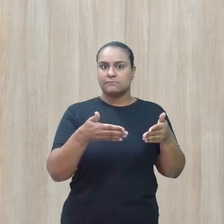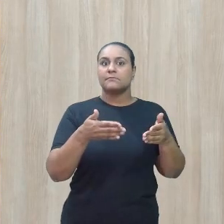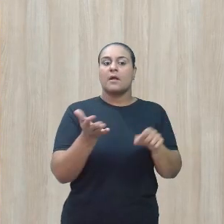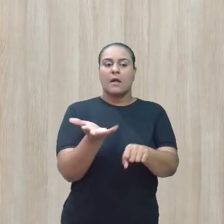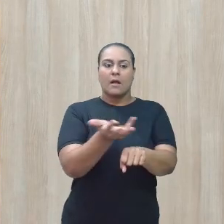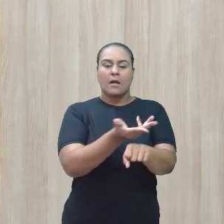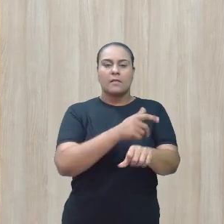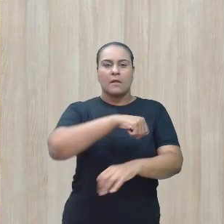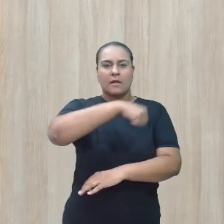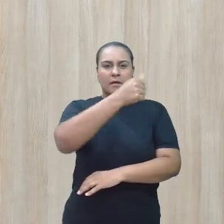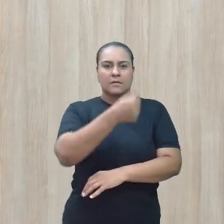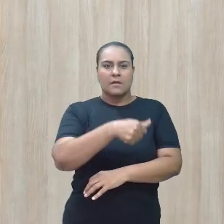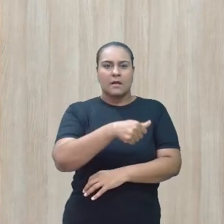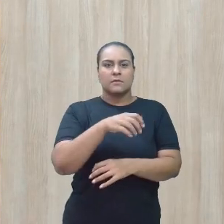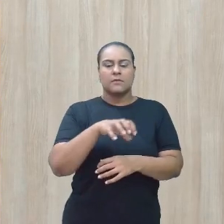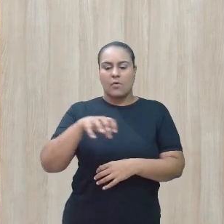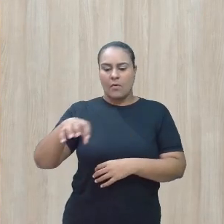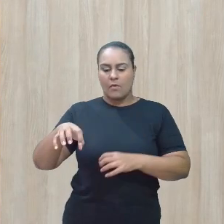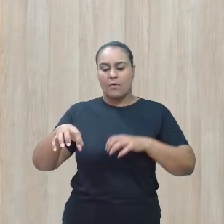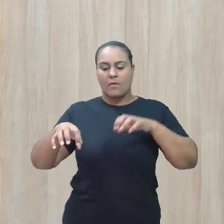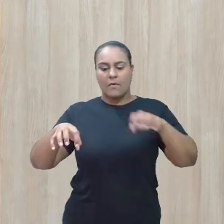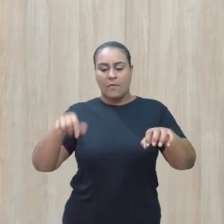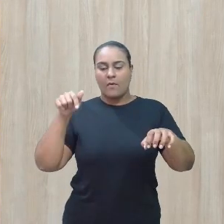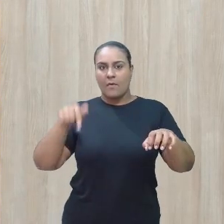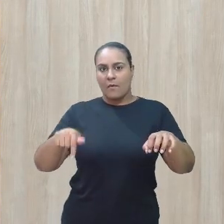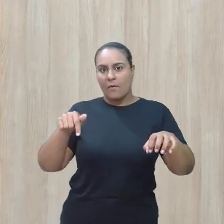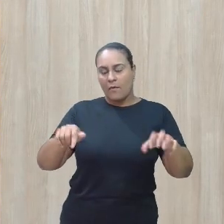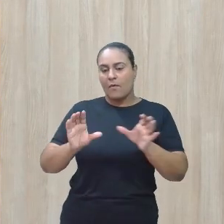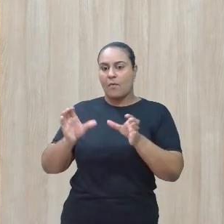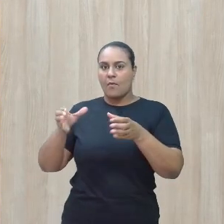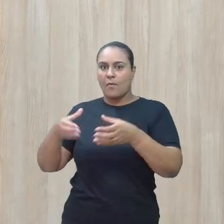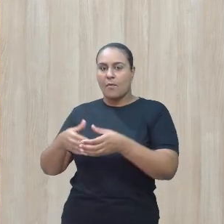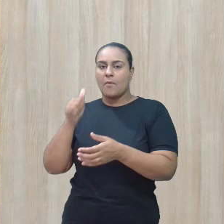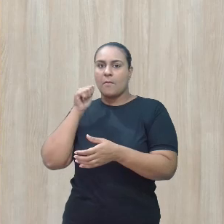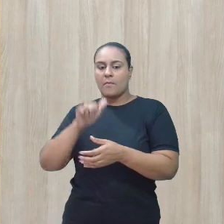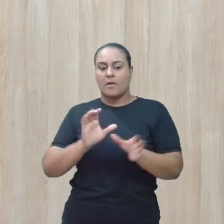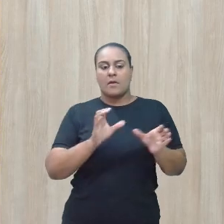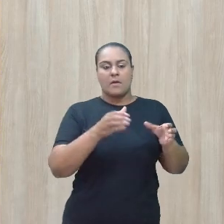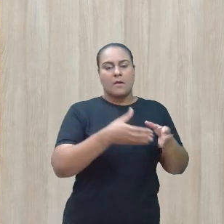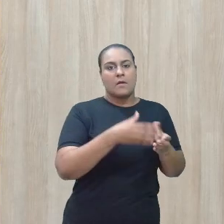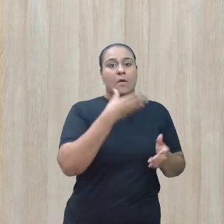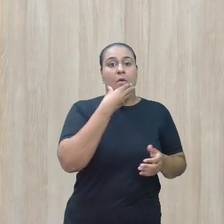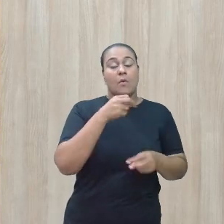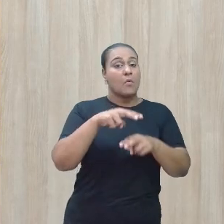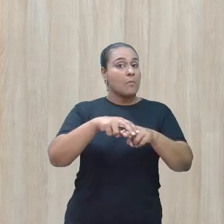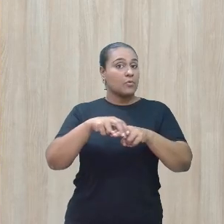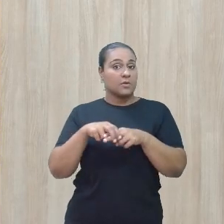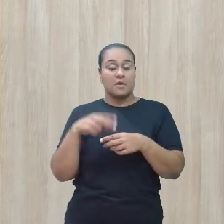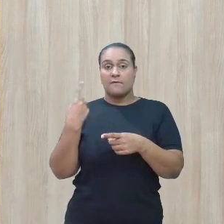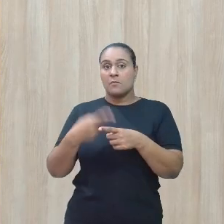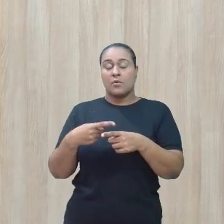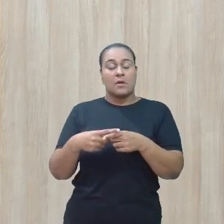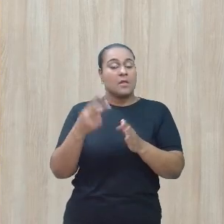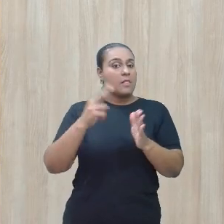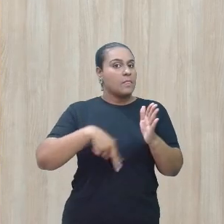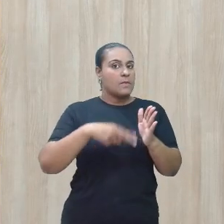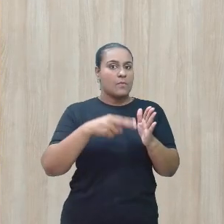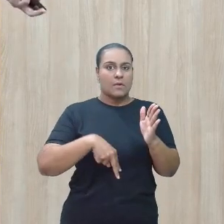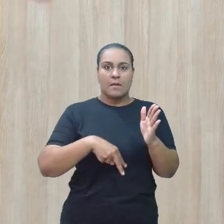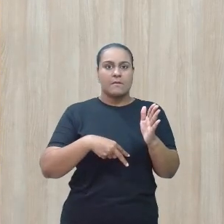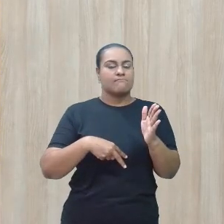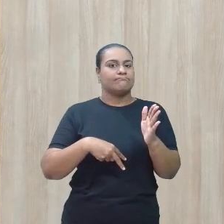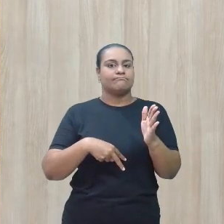analisados e separados em homens e mulheres, os motivos pelos quais eles não leem mais, os motivos pelos quais